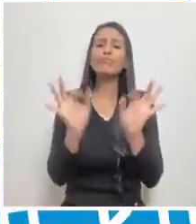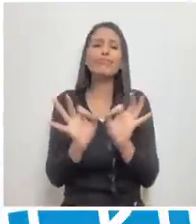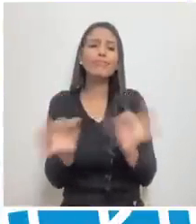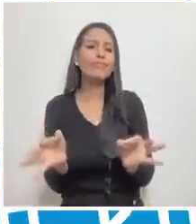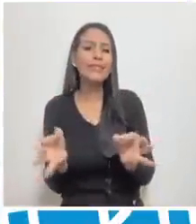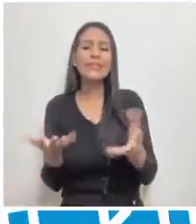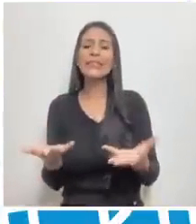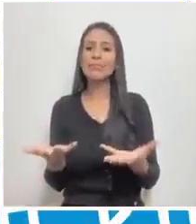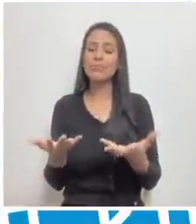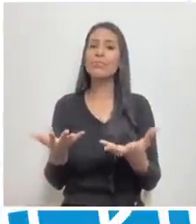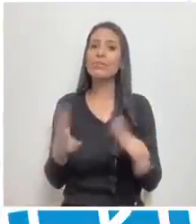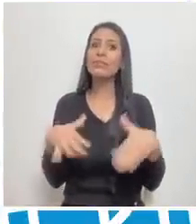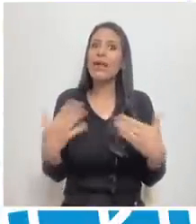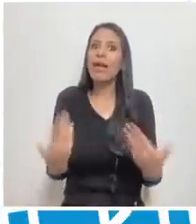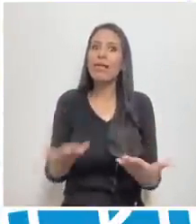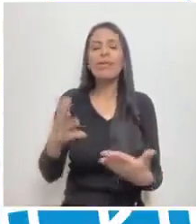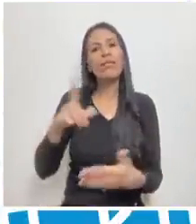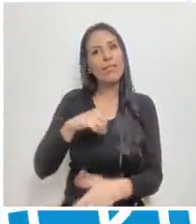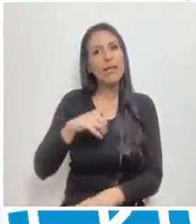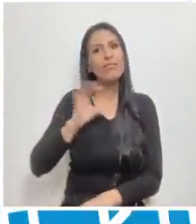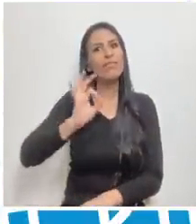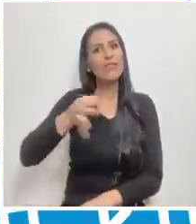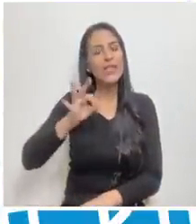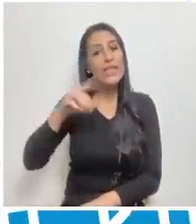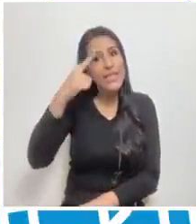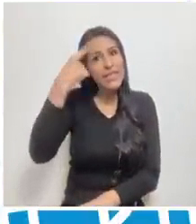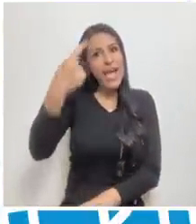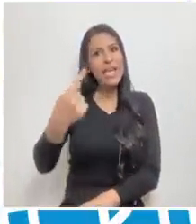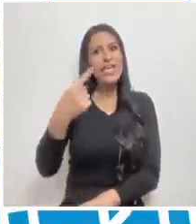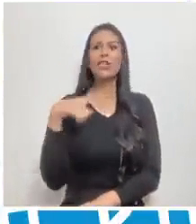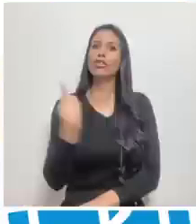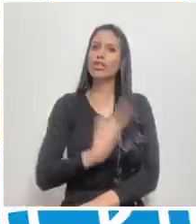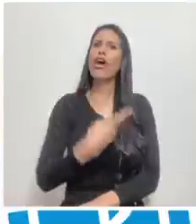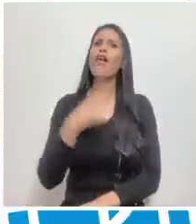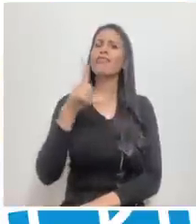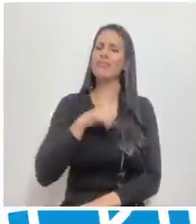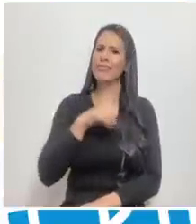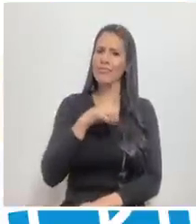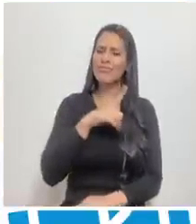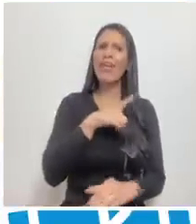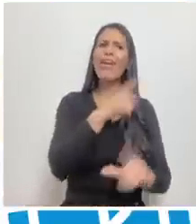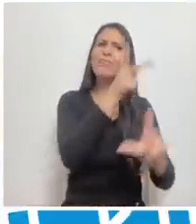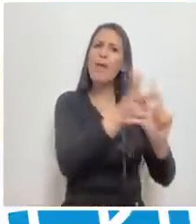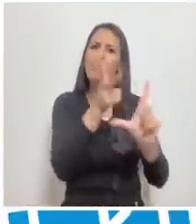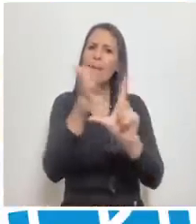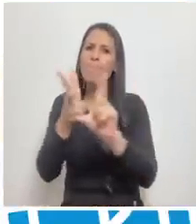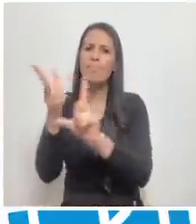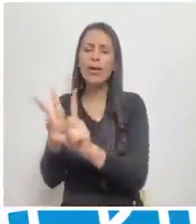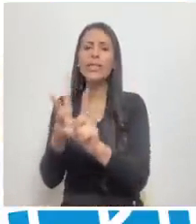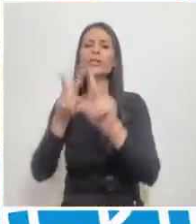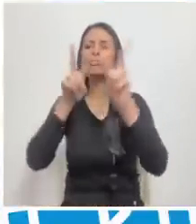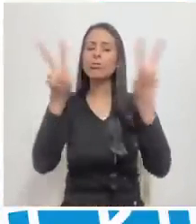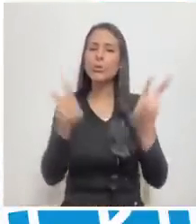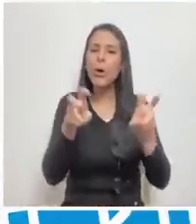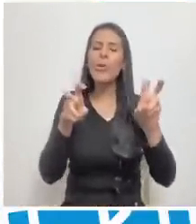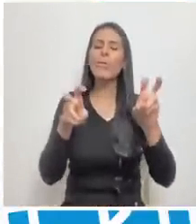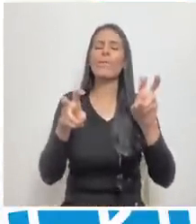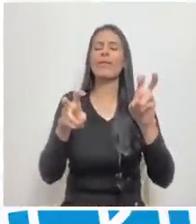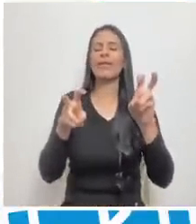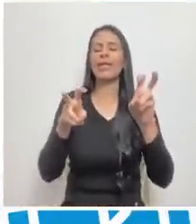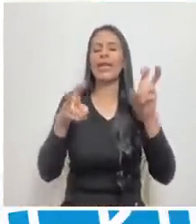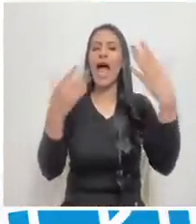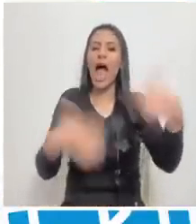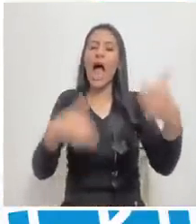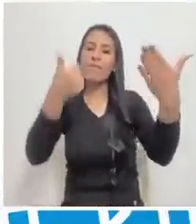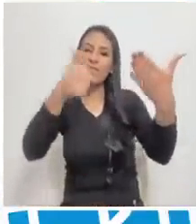ideia de nós termos um ciclo de debate sobre avaliação em parceria com o Conselho Nacional.